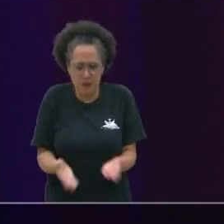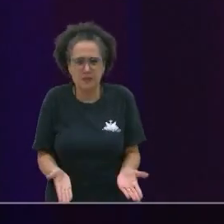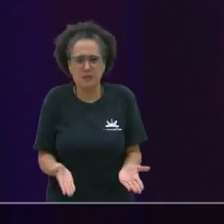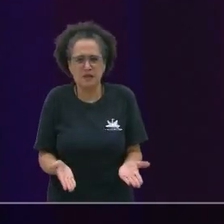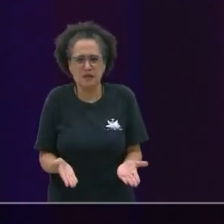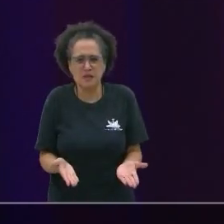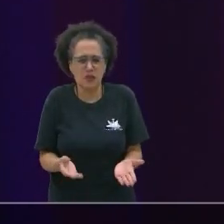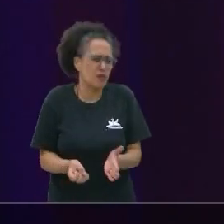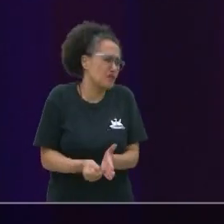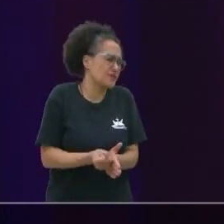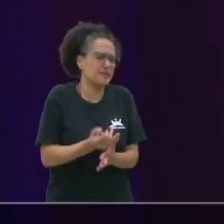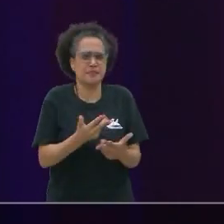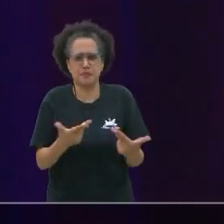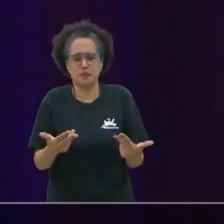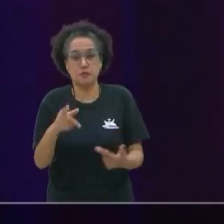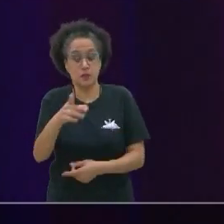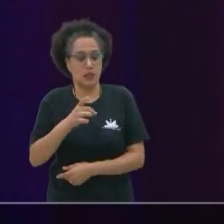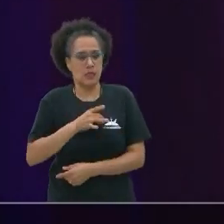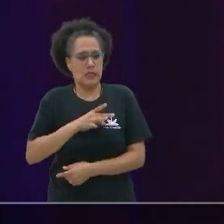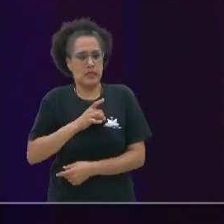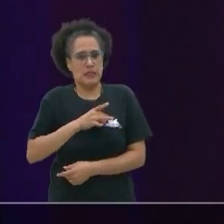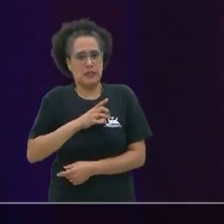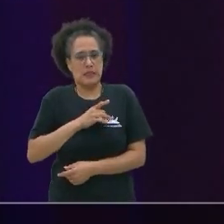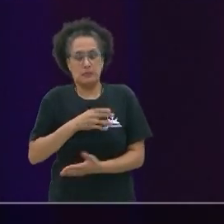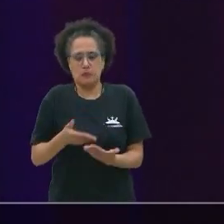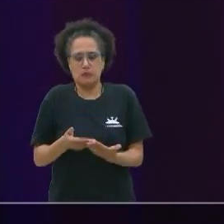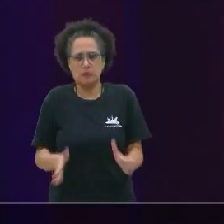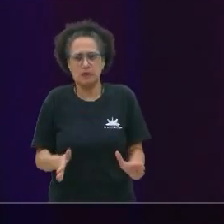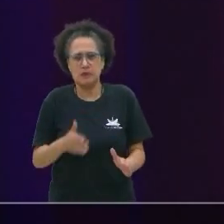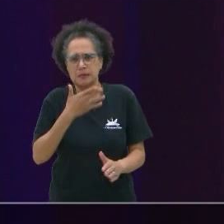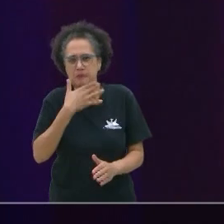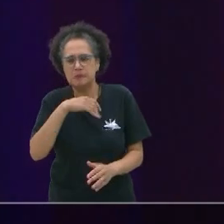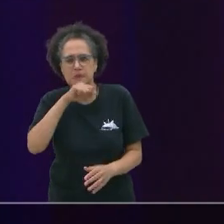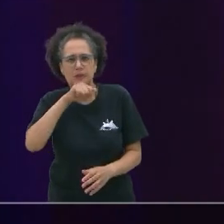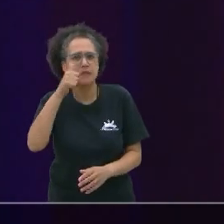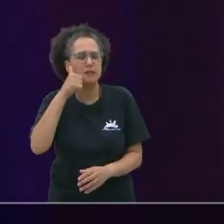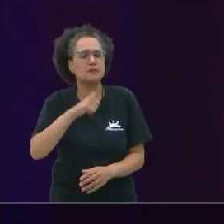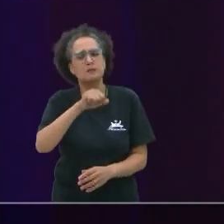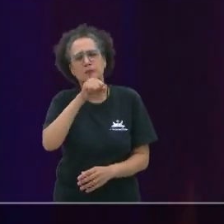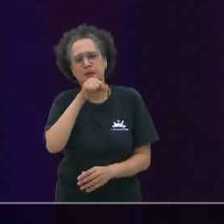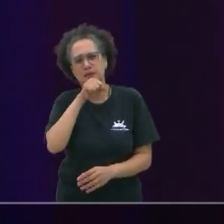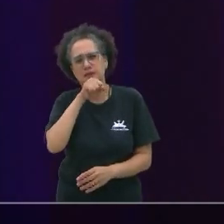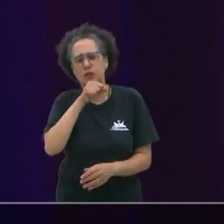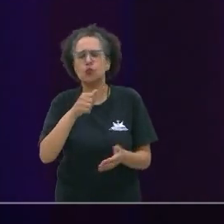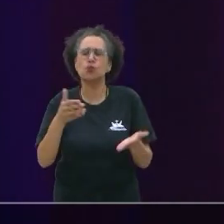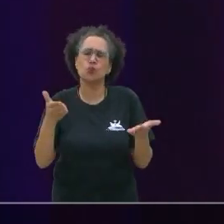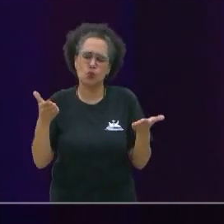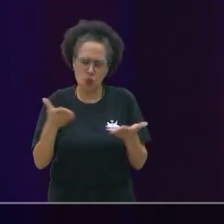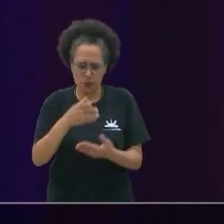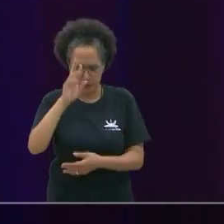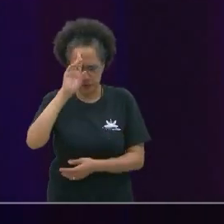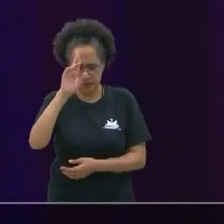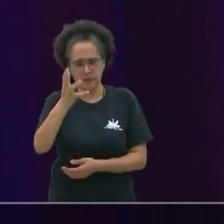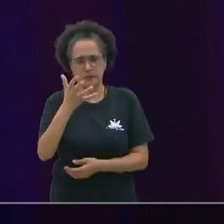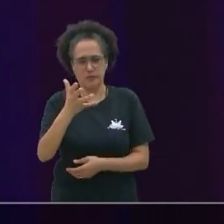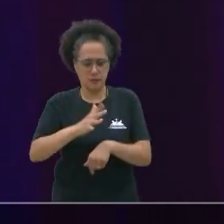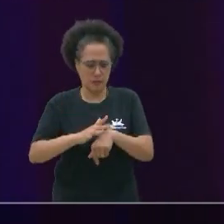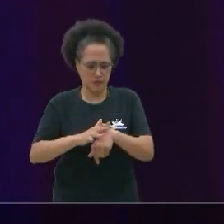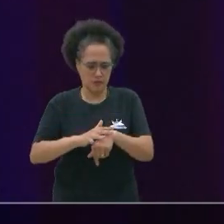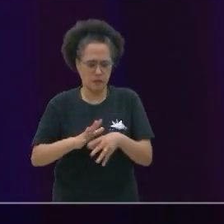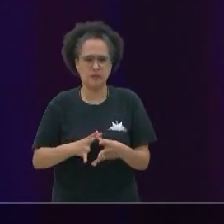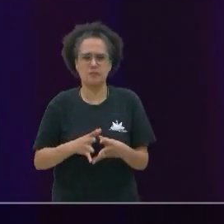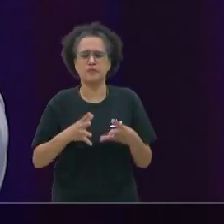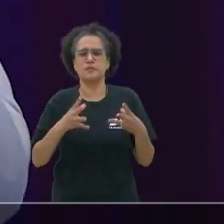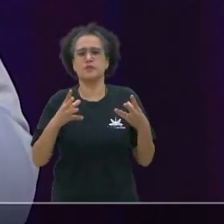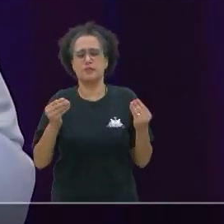medo de perder os seus pais. E hoje o Senhor quer curar este coração. Por quê? Porque